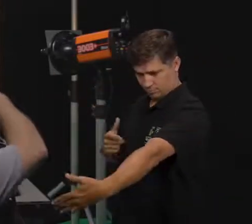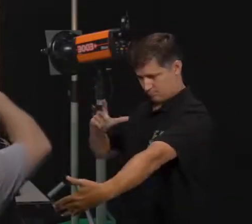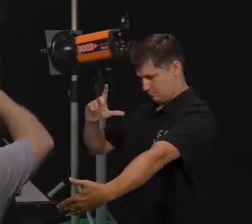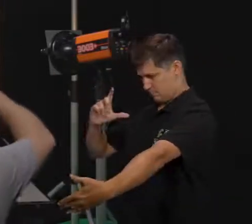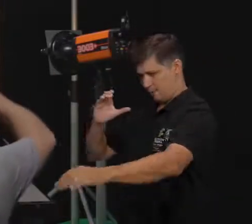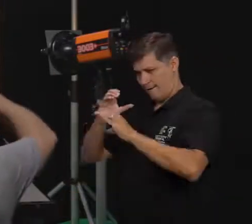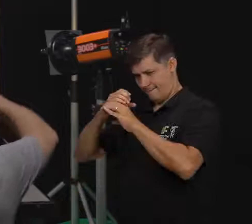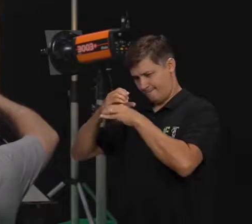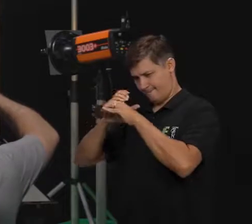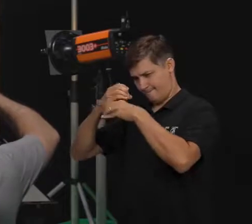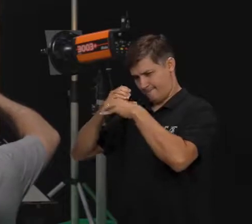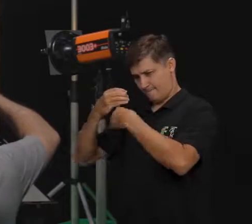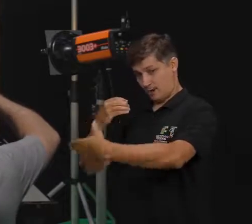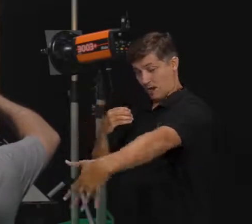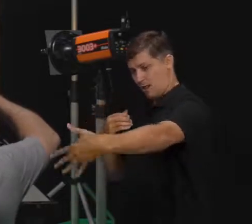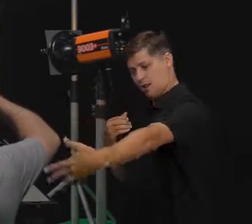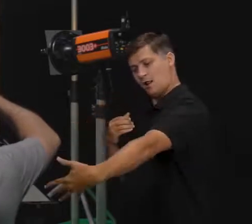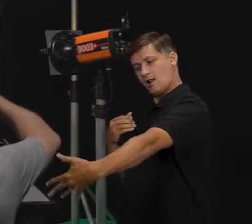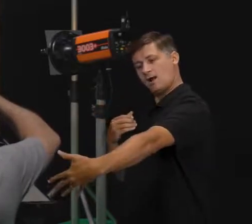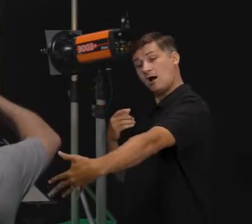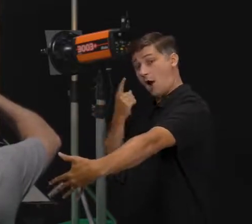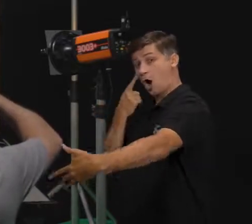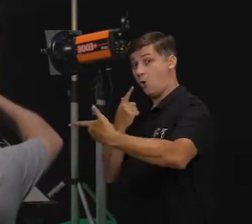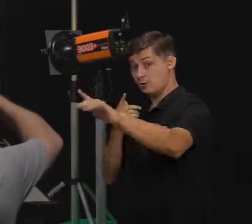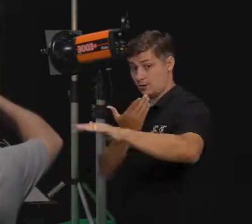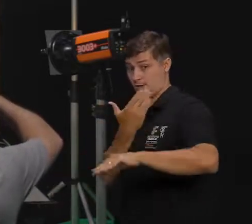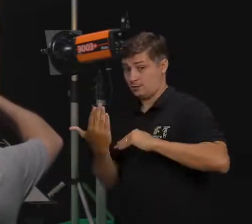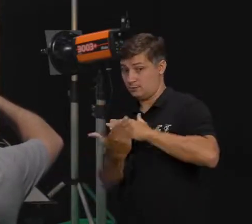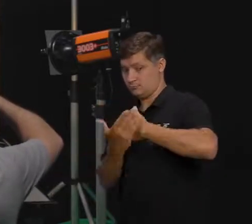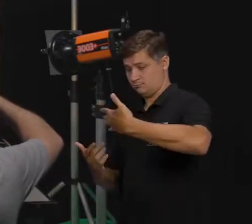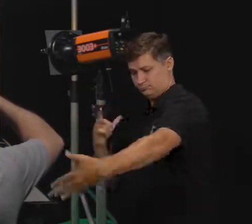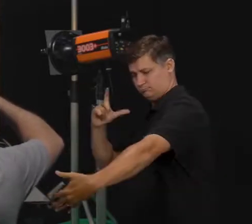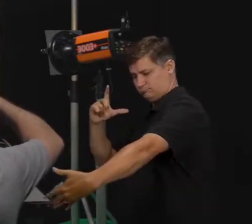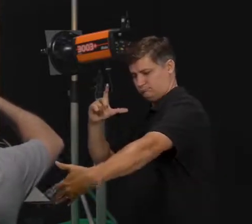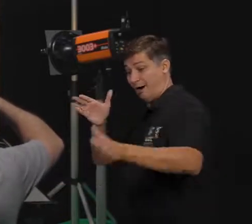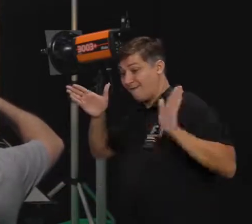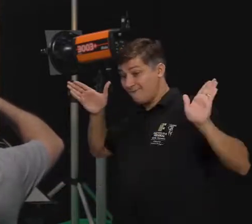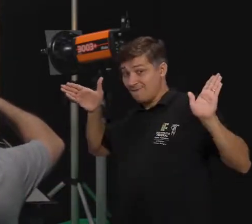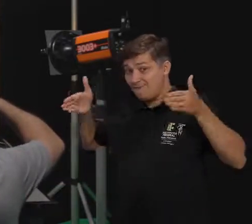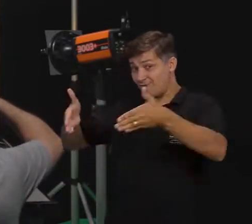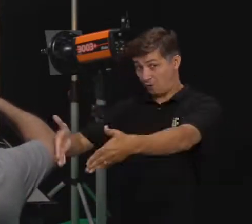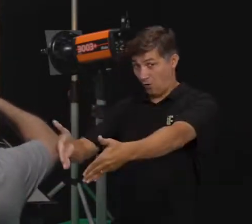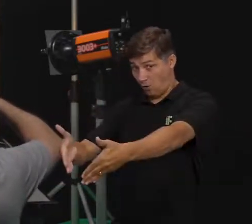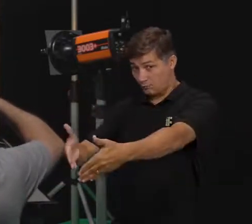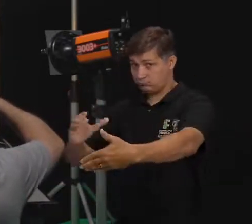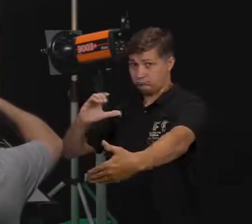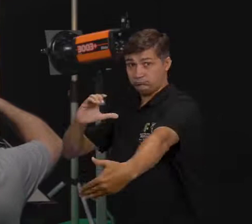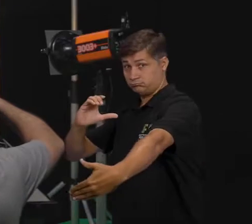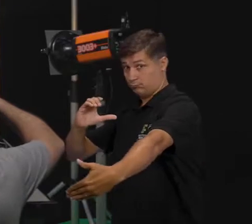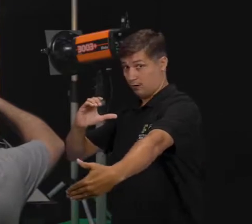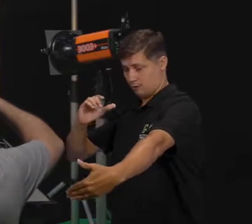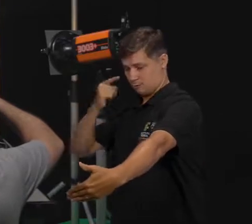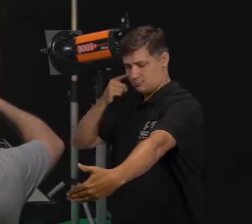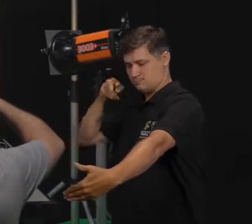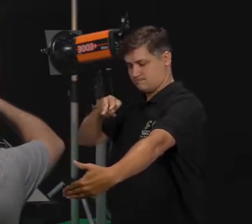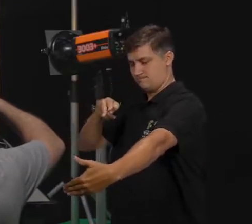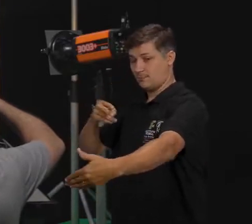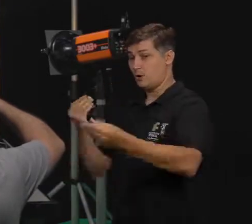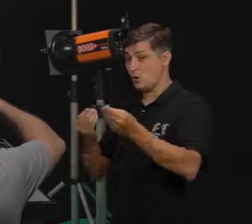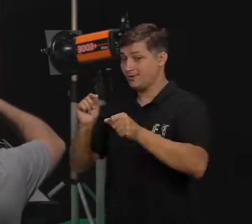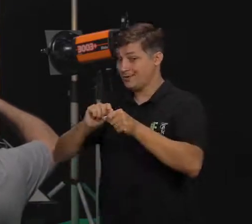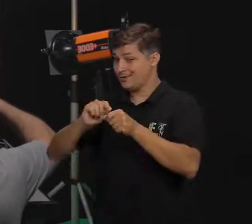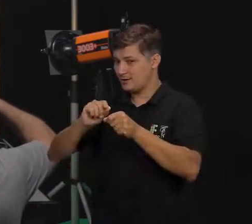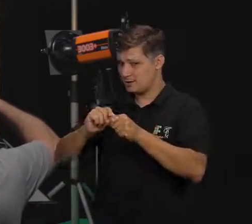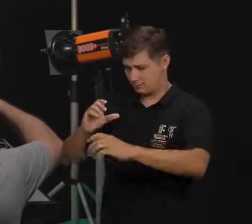câmera. E daí, ó, vamos disparar, vamos focar, eu vou focar exatamente ali,